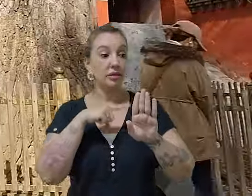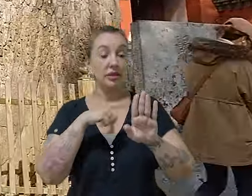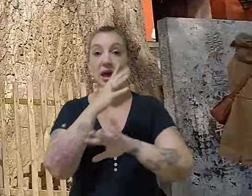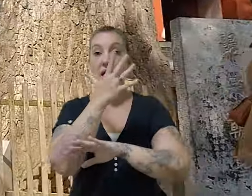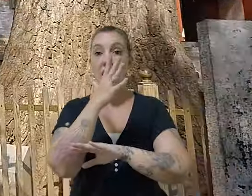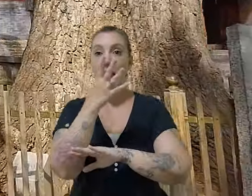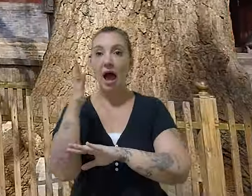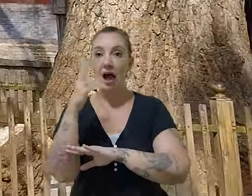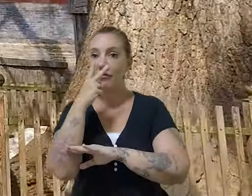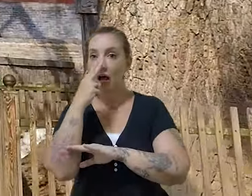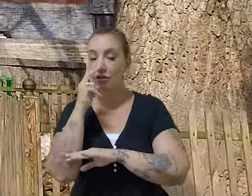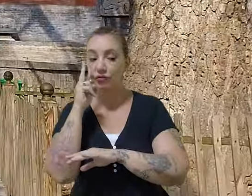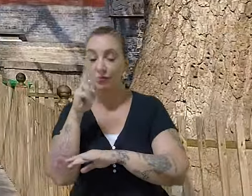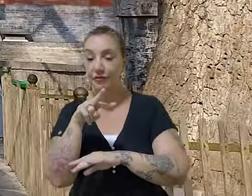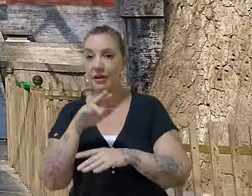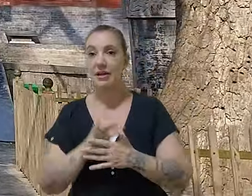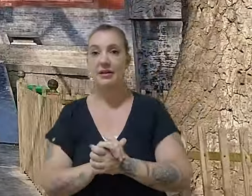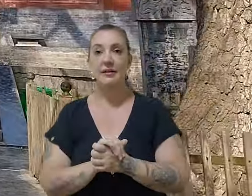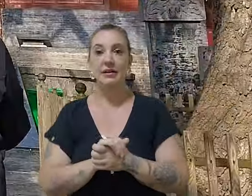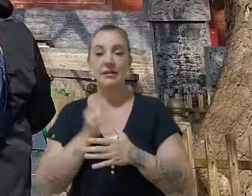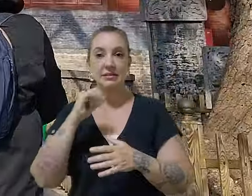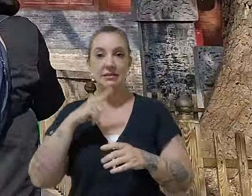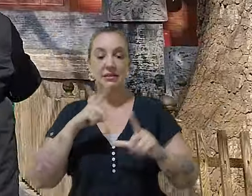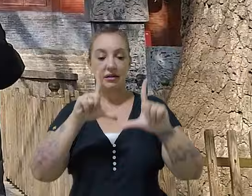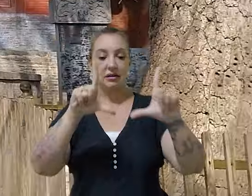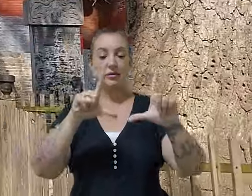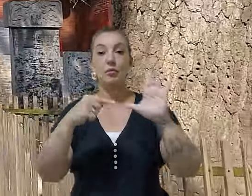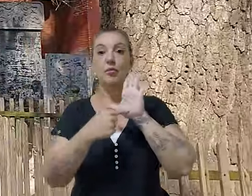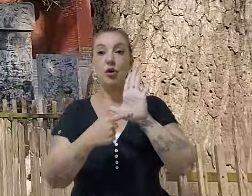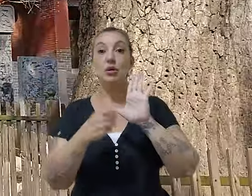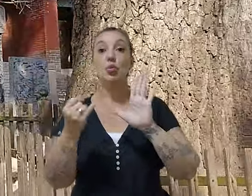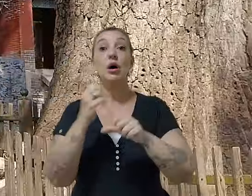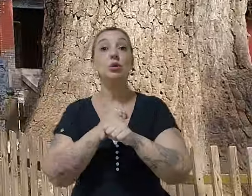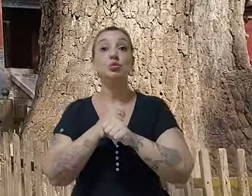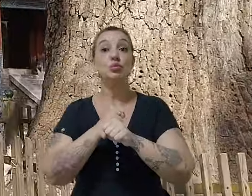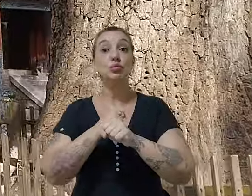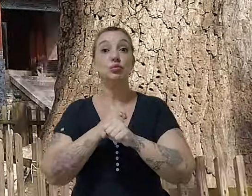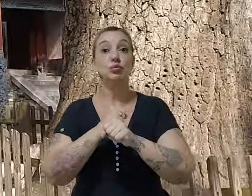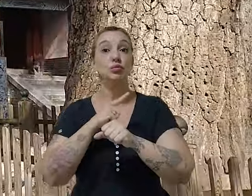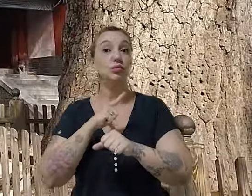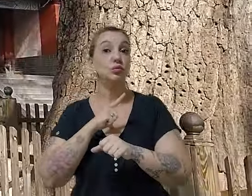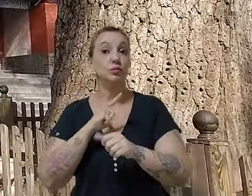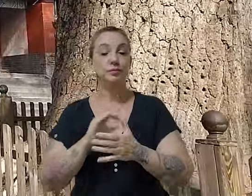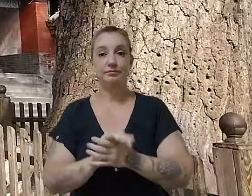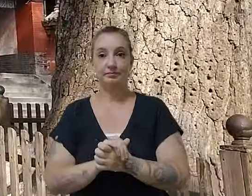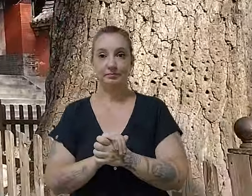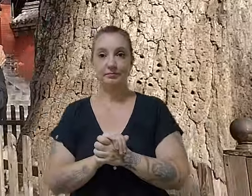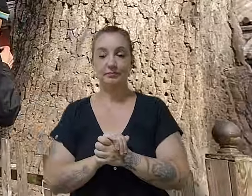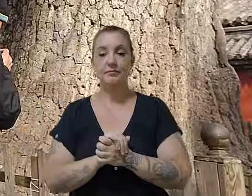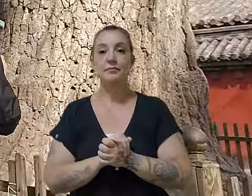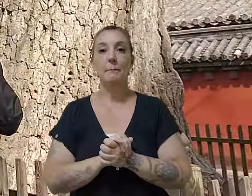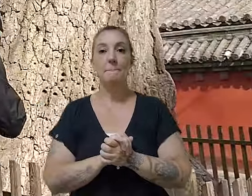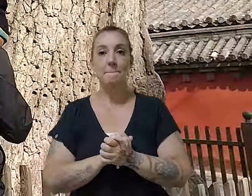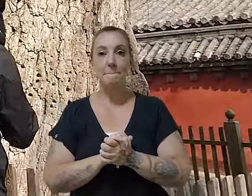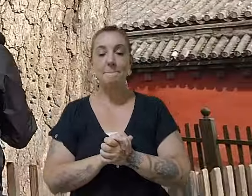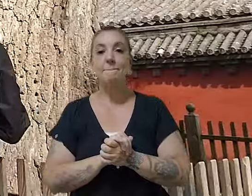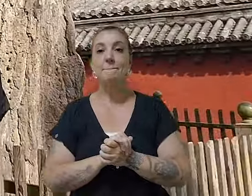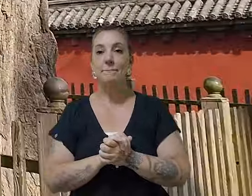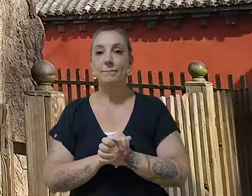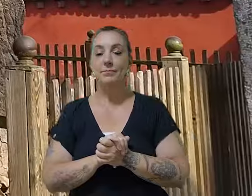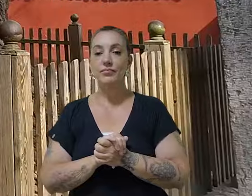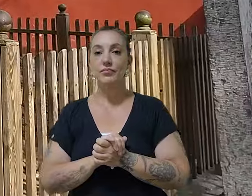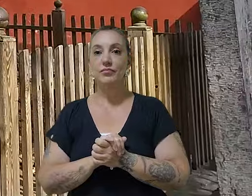árvore aqui. Vamos ver se a gente tem indicação de quanto tempo ela tem. Ah, Ginkgo